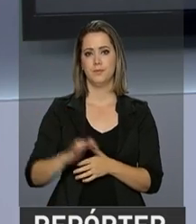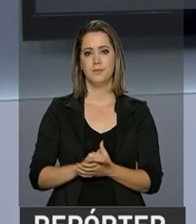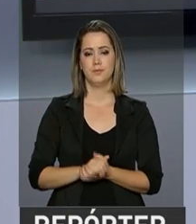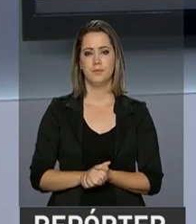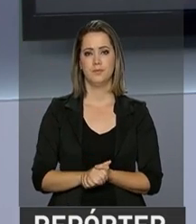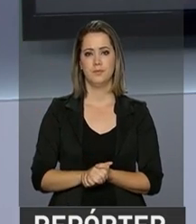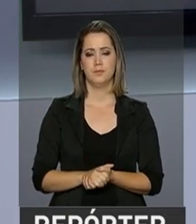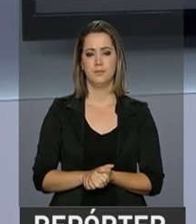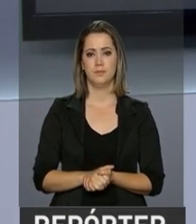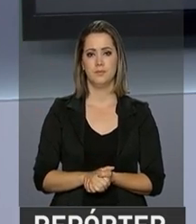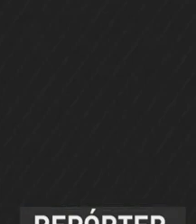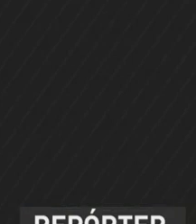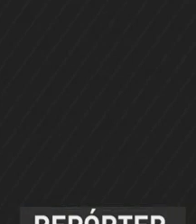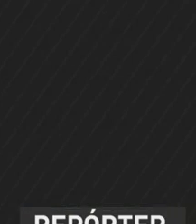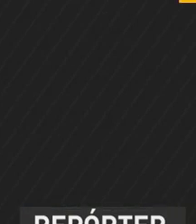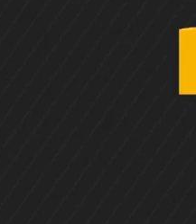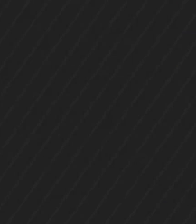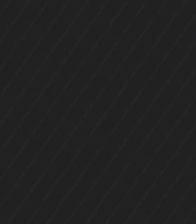Governo